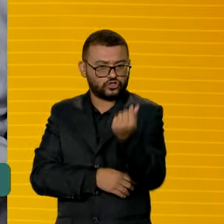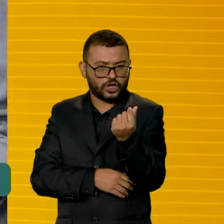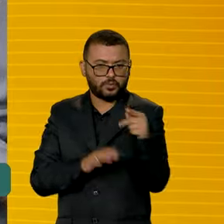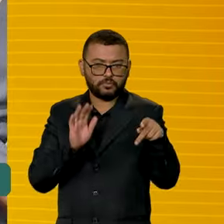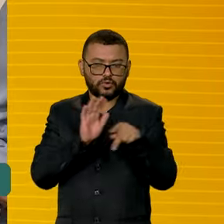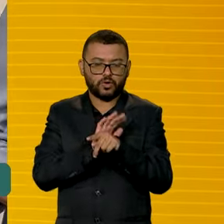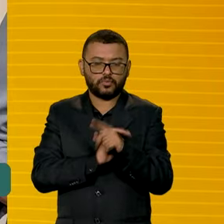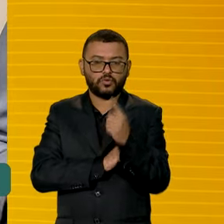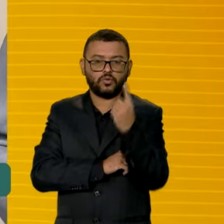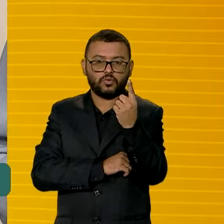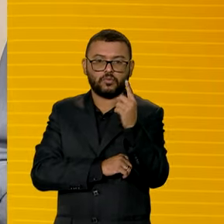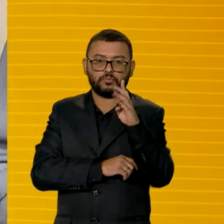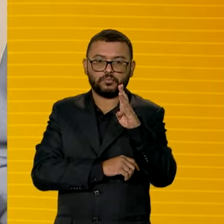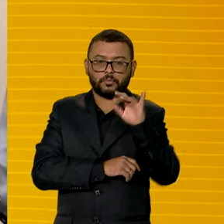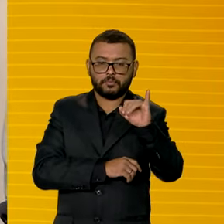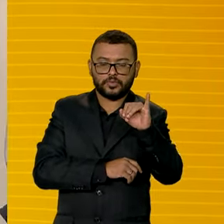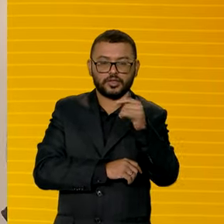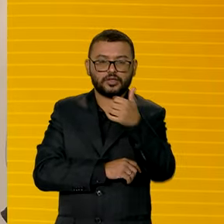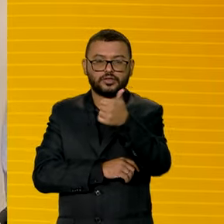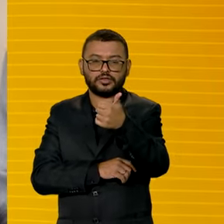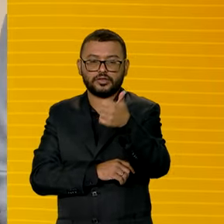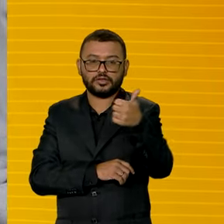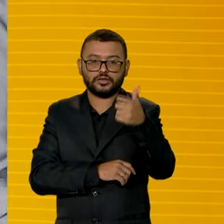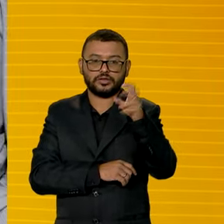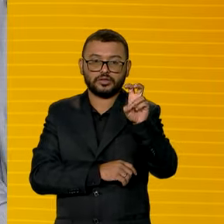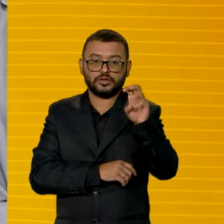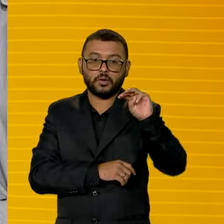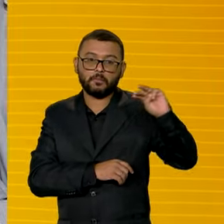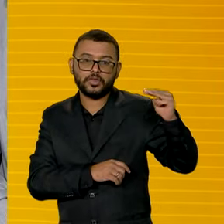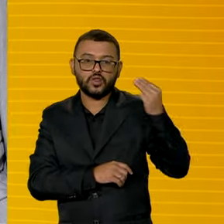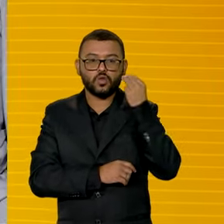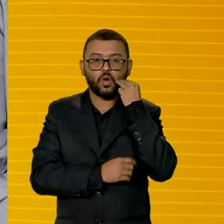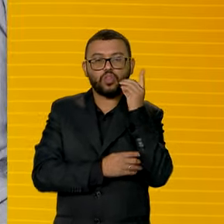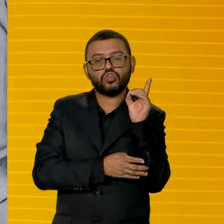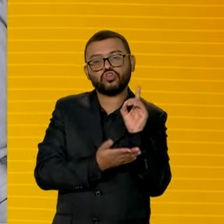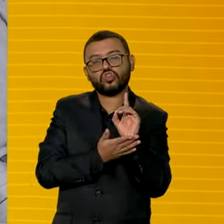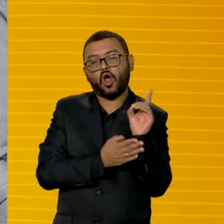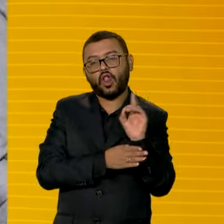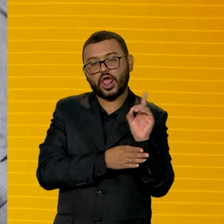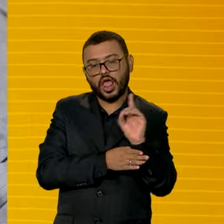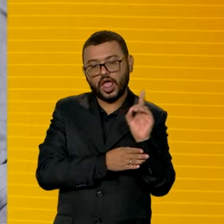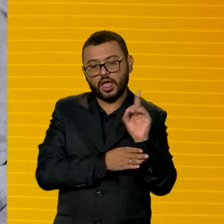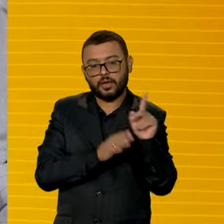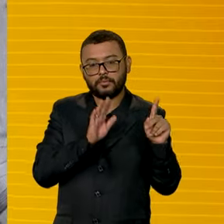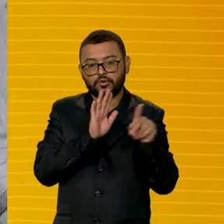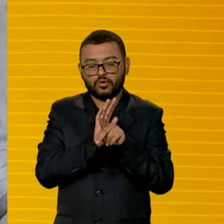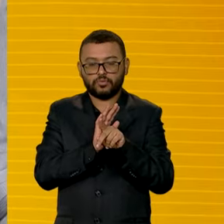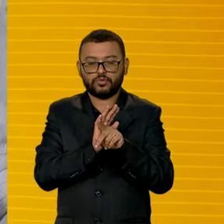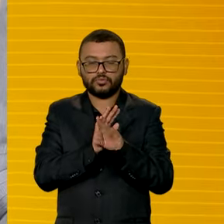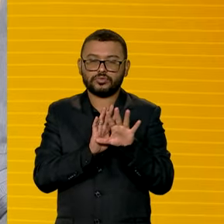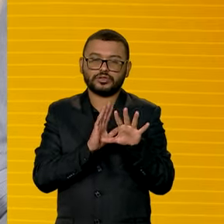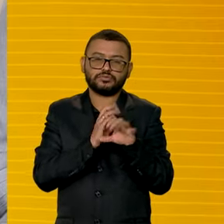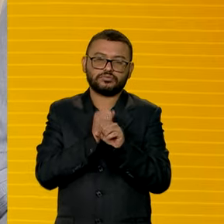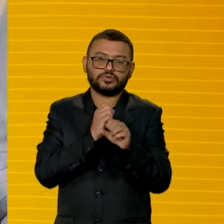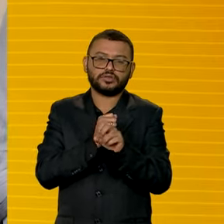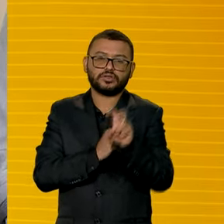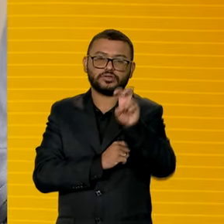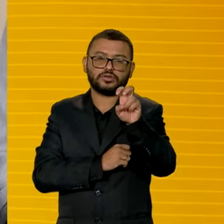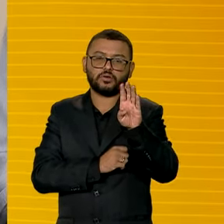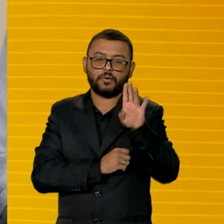né? 1 bilhão e 115 milhões de dólares, chega aí a 5